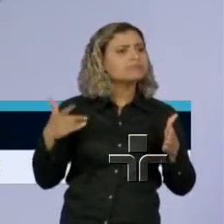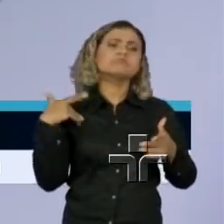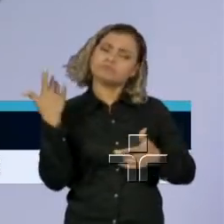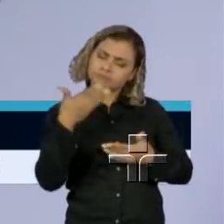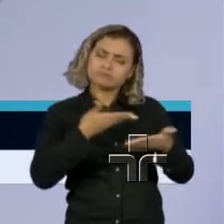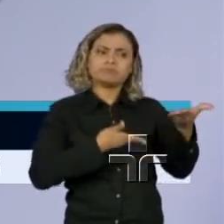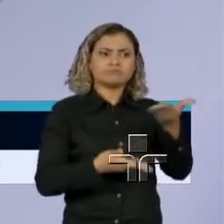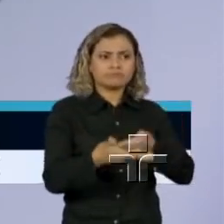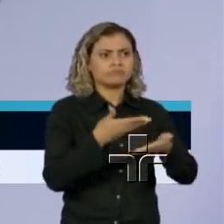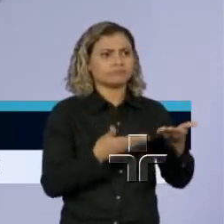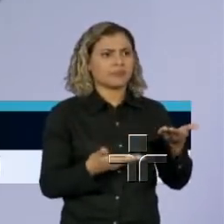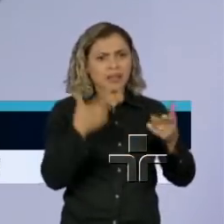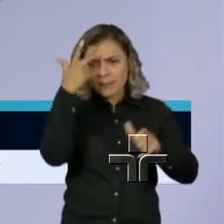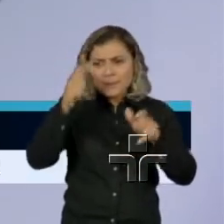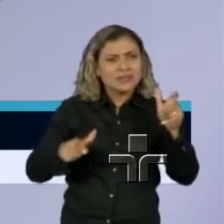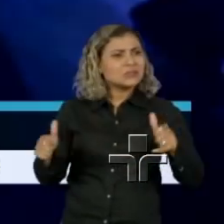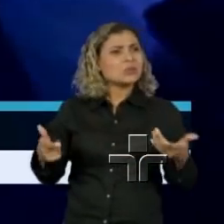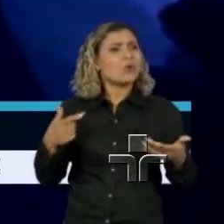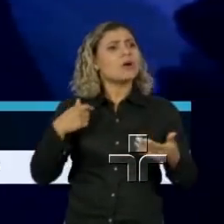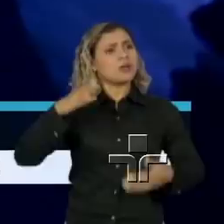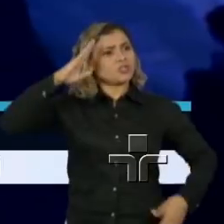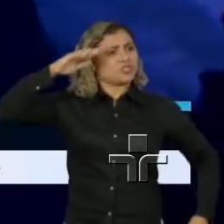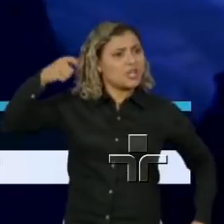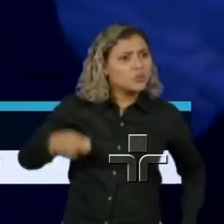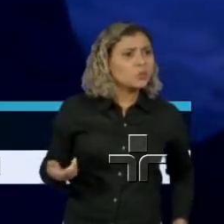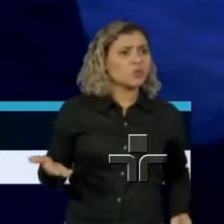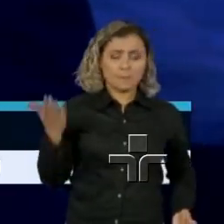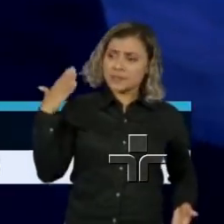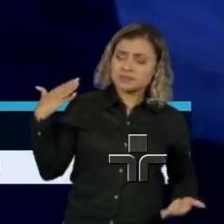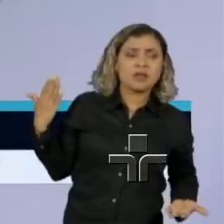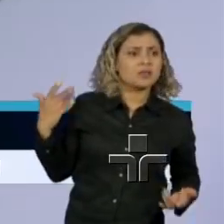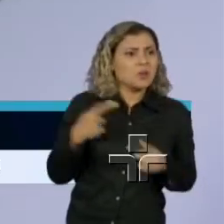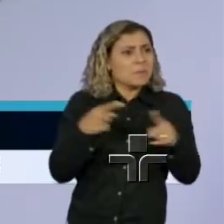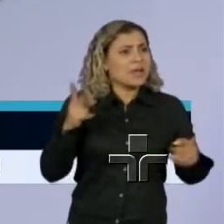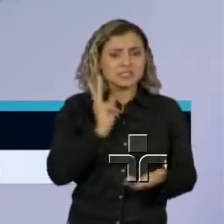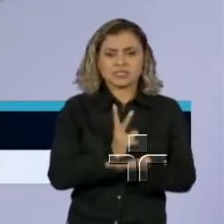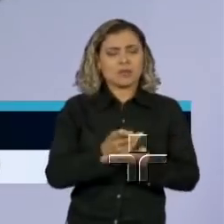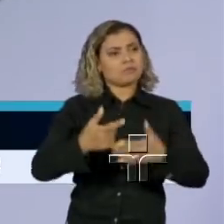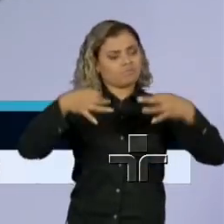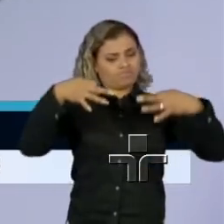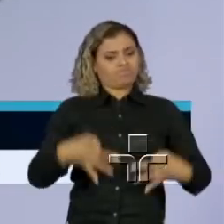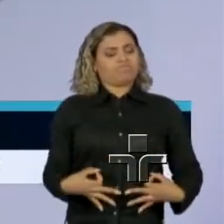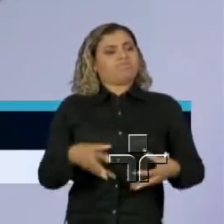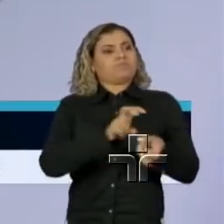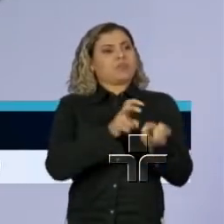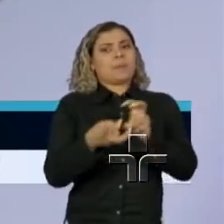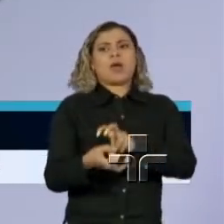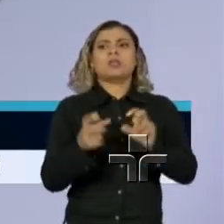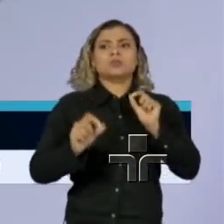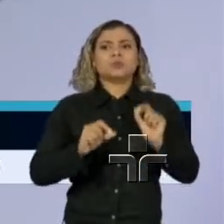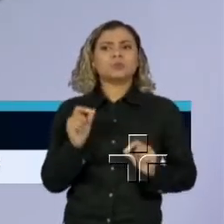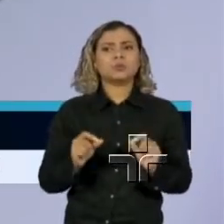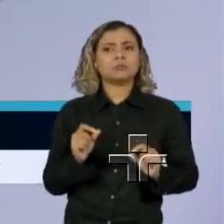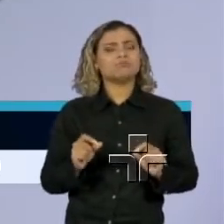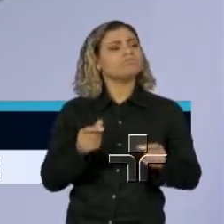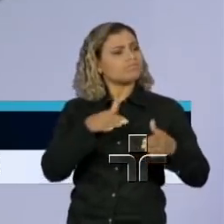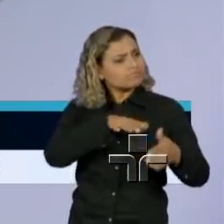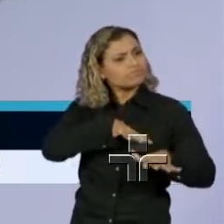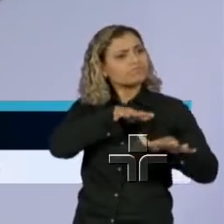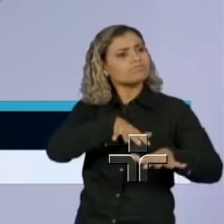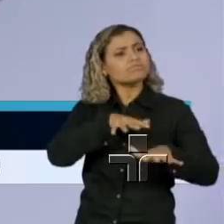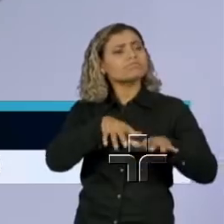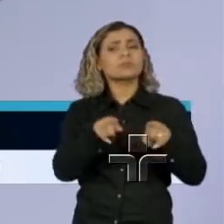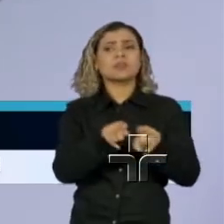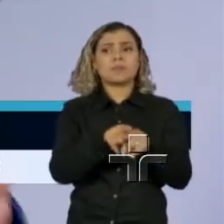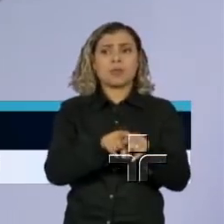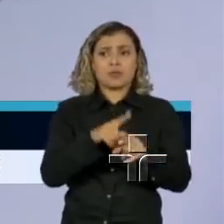que serviam à ditadura até, mas sempre mantiveram uma postura no Itamaraty de equidistância diante dos conflitos nos